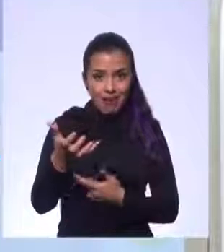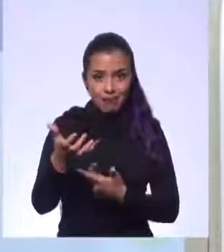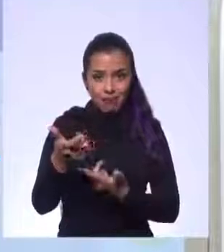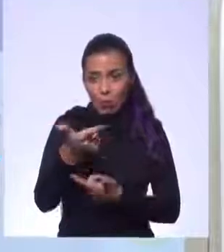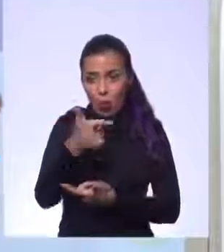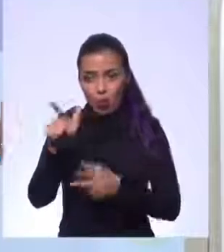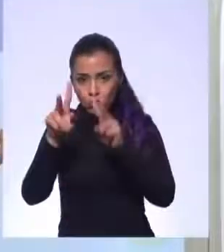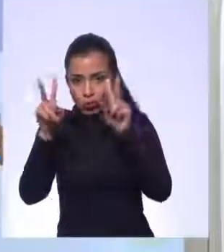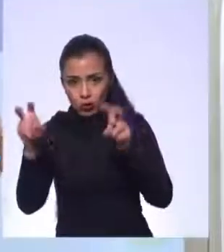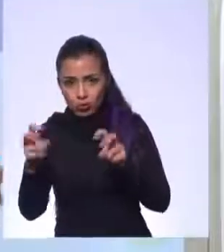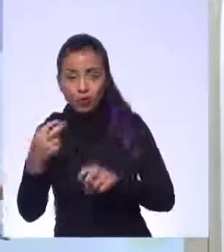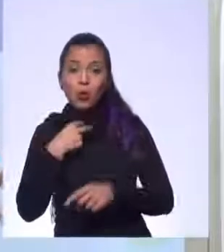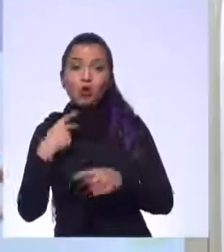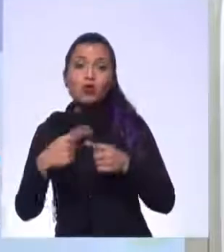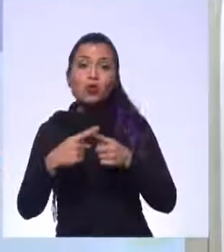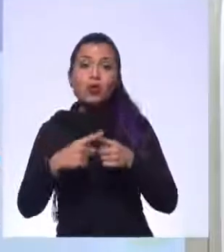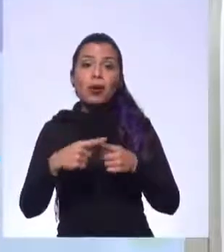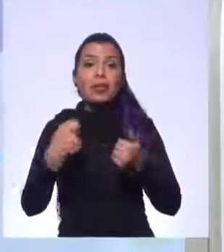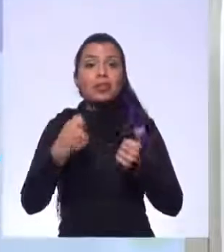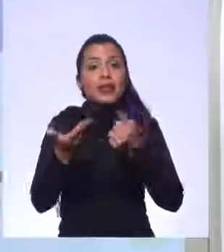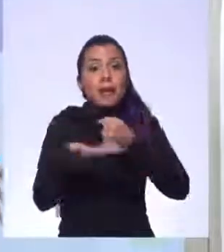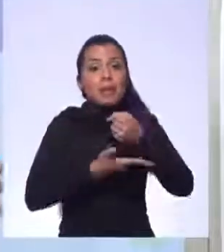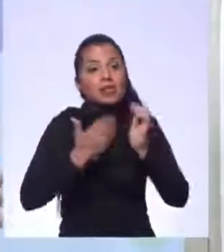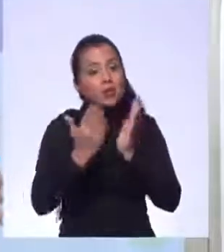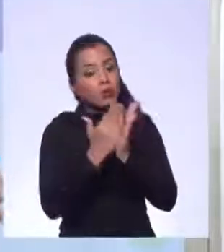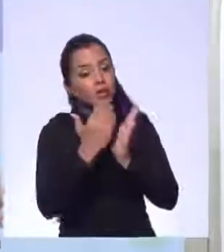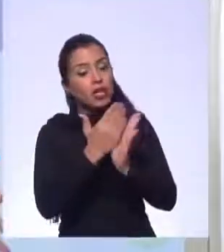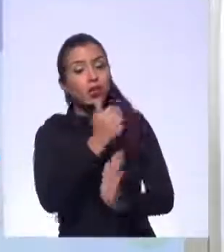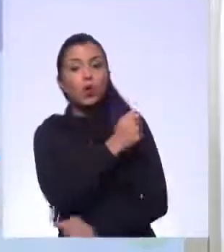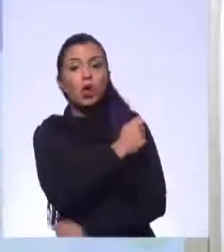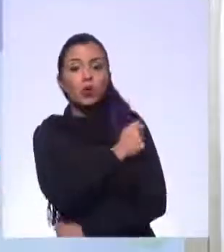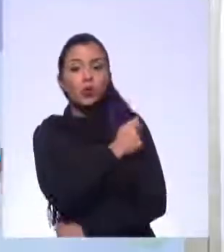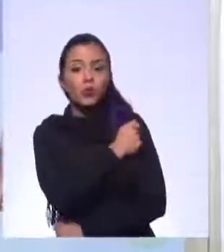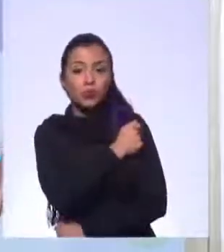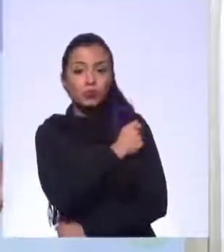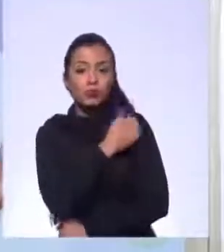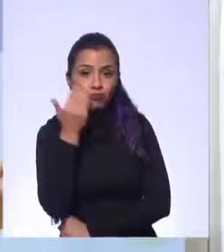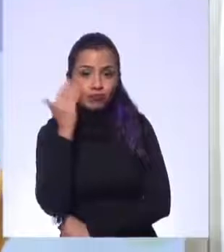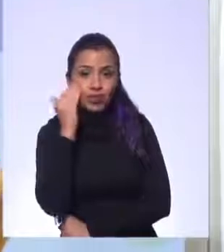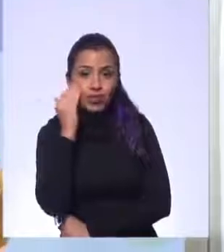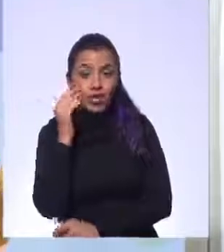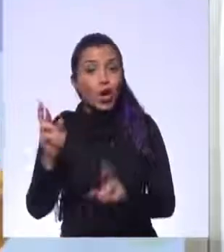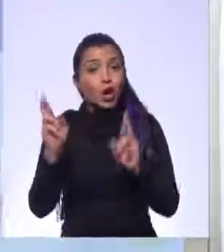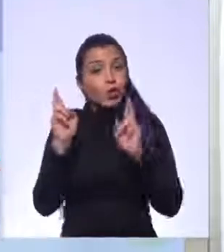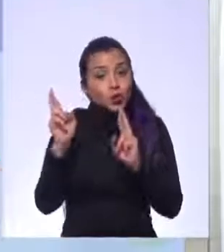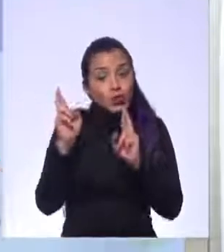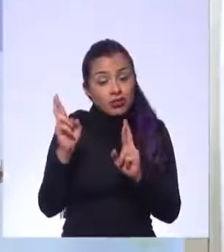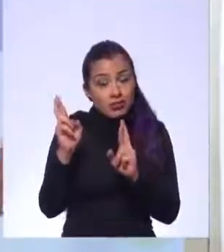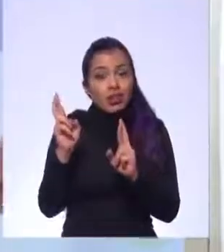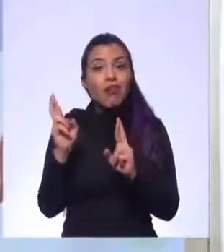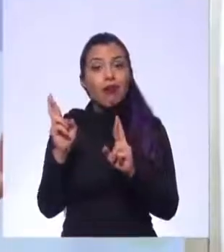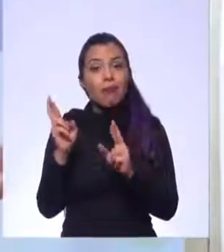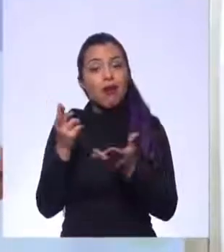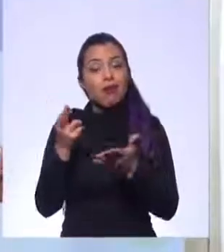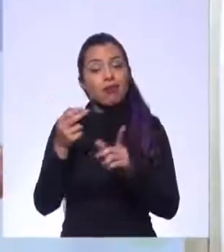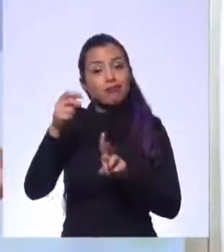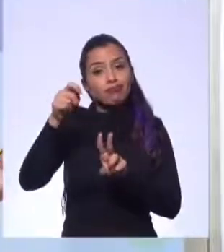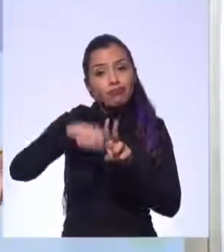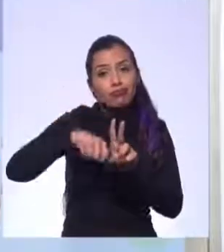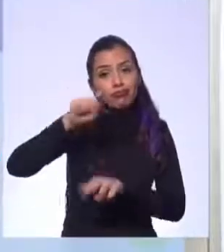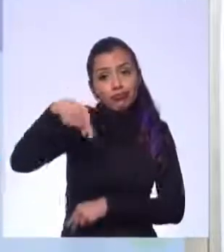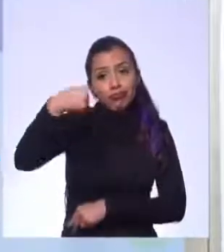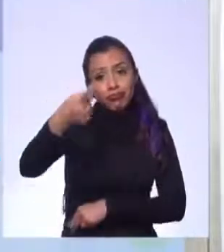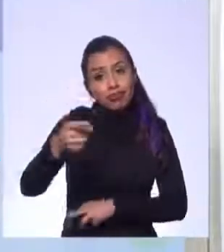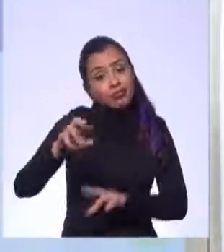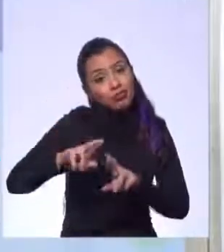Vamos torcer para que o quarto bimestre o tema seja diferente. Aumentar o chat, o tempo do chat. Eu também não posso aumentar o tempo do